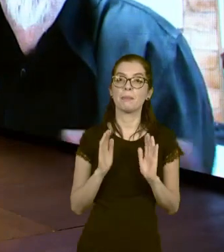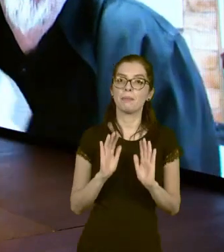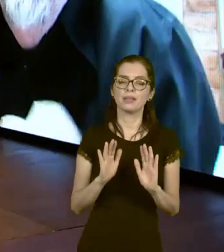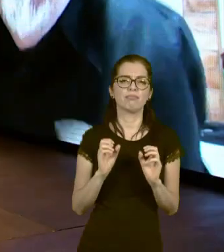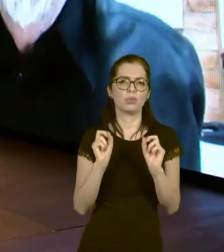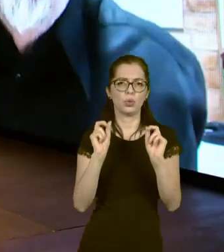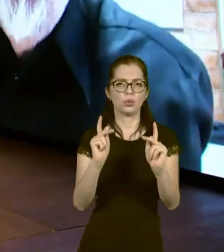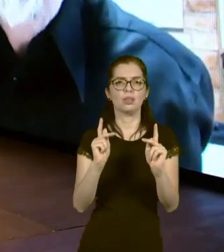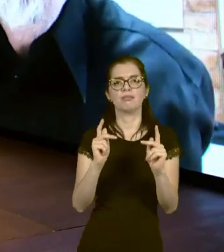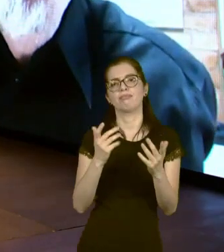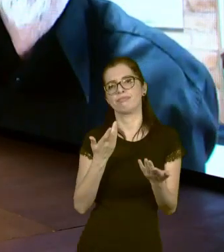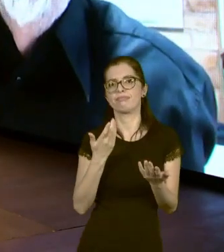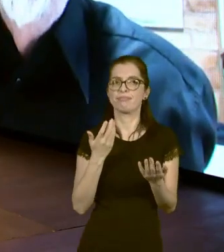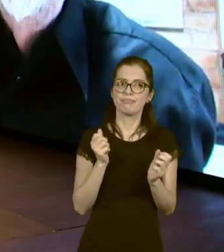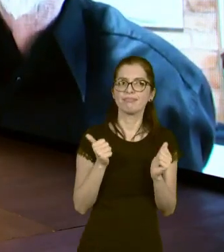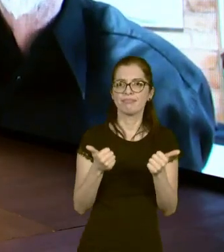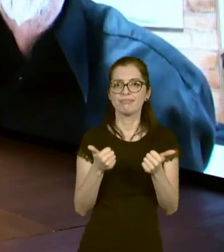Ninguém.